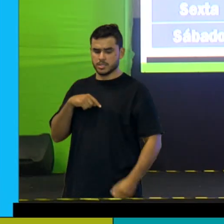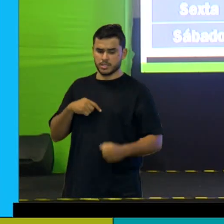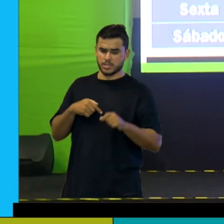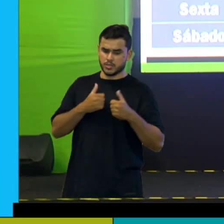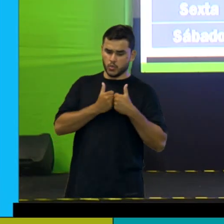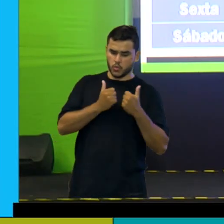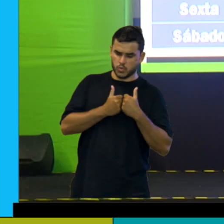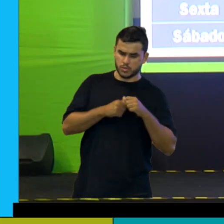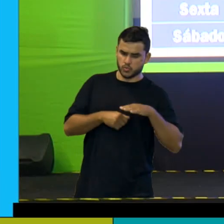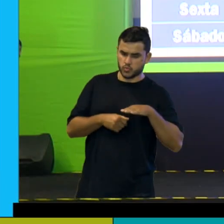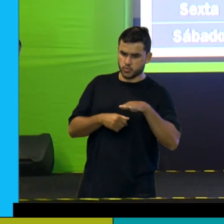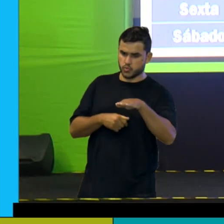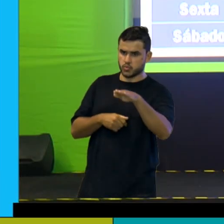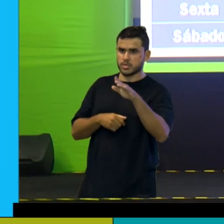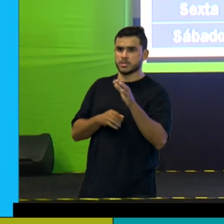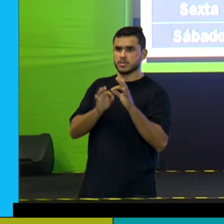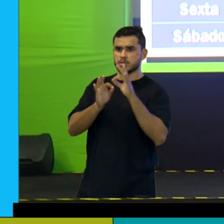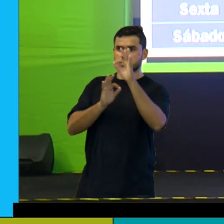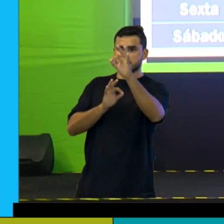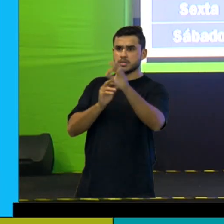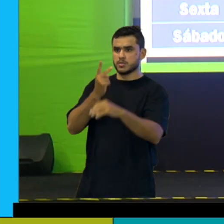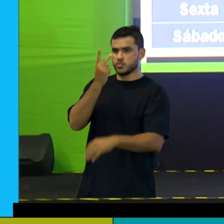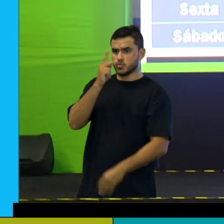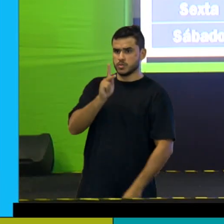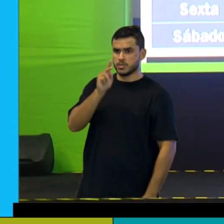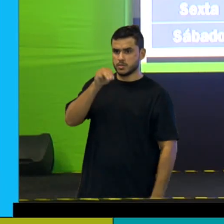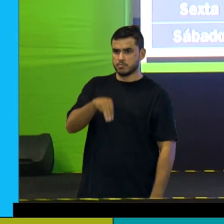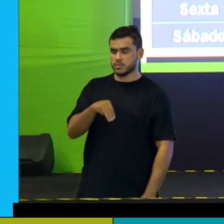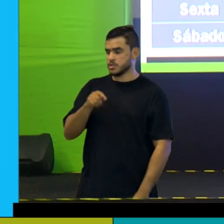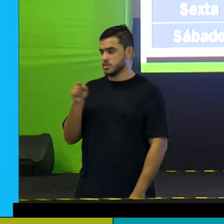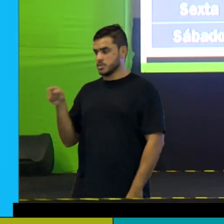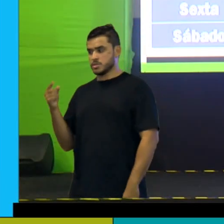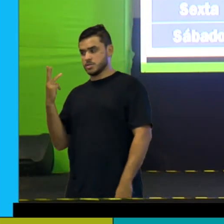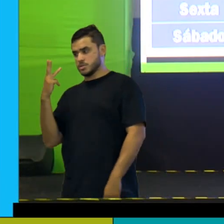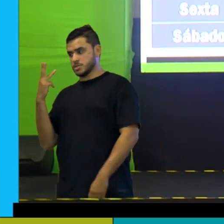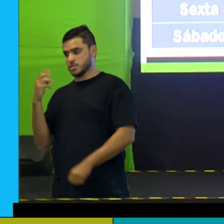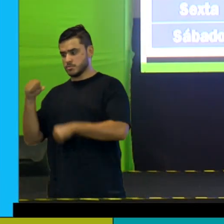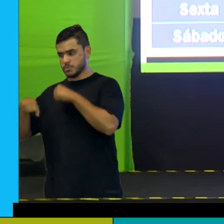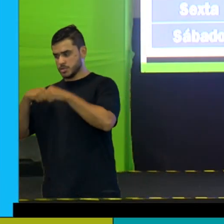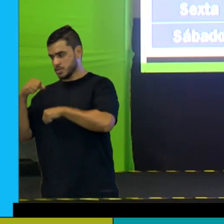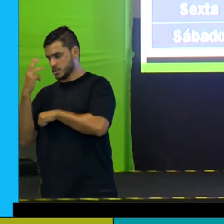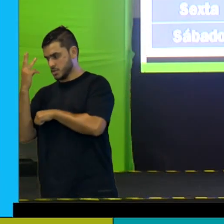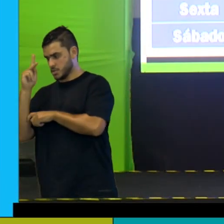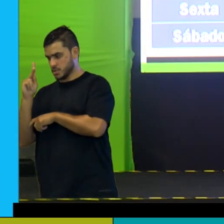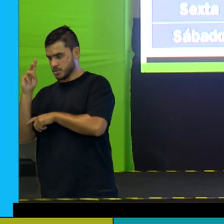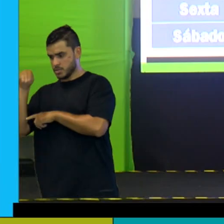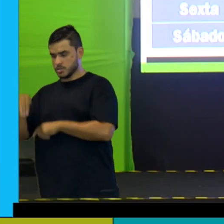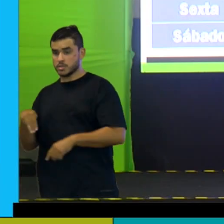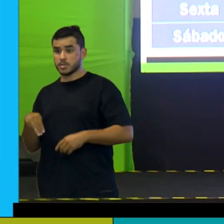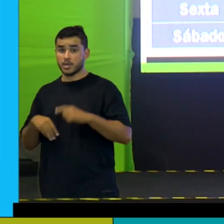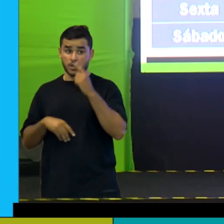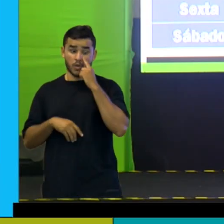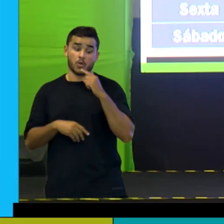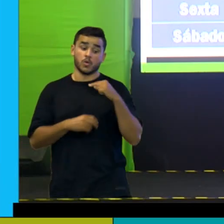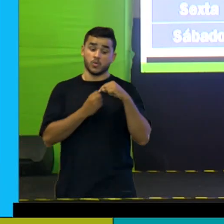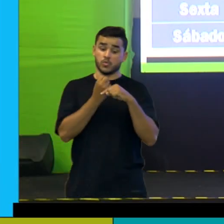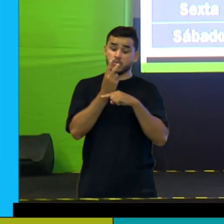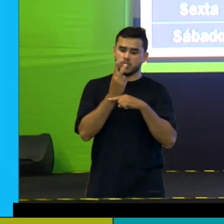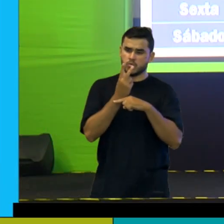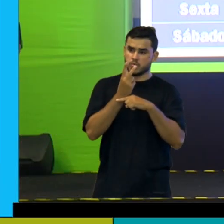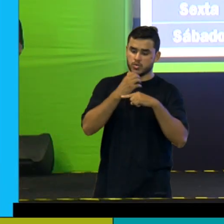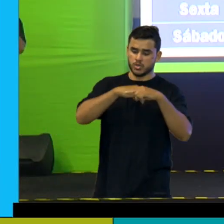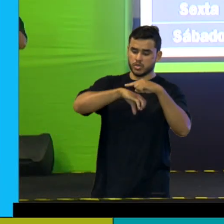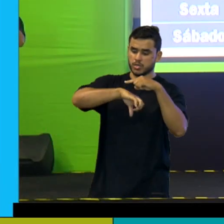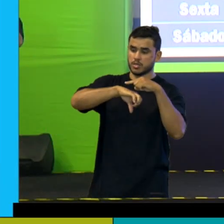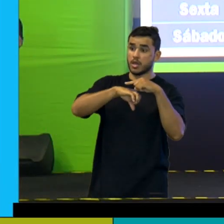ônibus, ó, é o 2, porque é distância sobre a velocidade. 2 sobre 9, porque 9